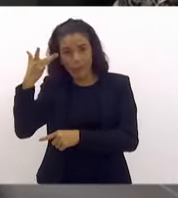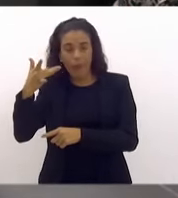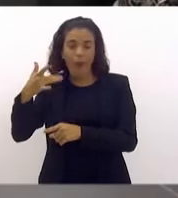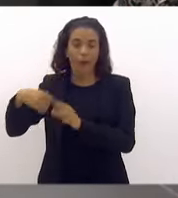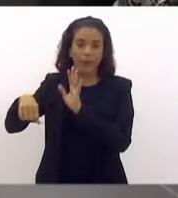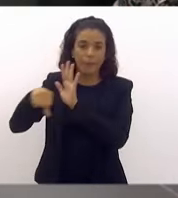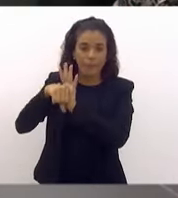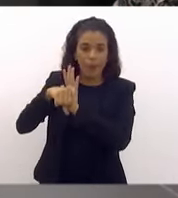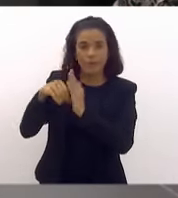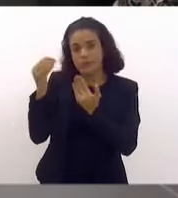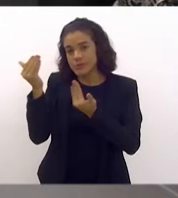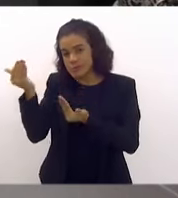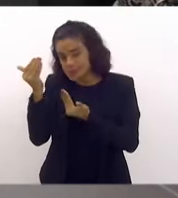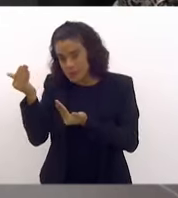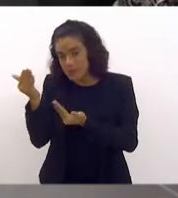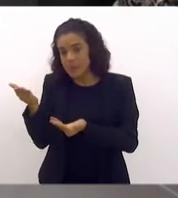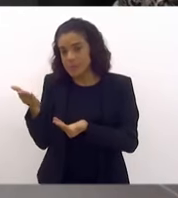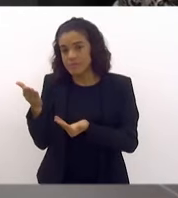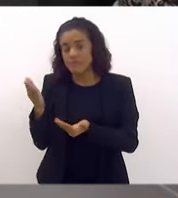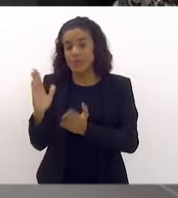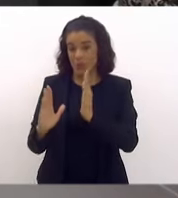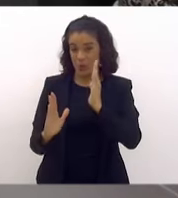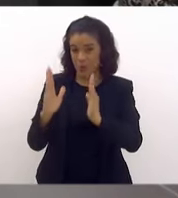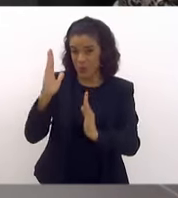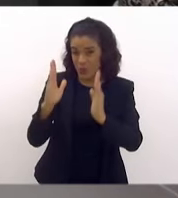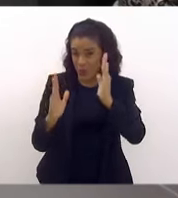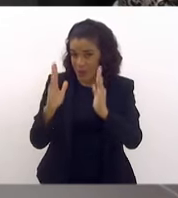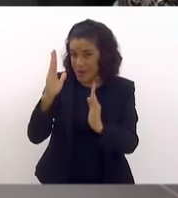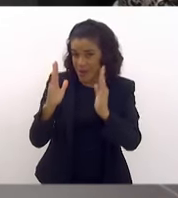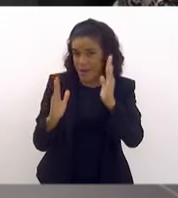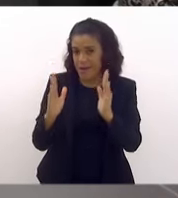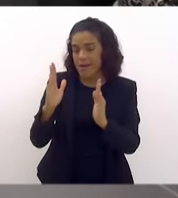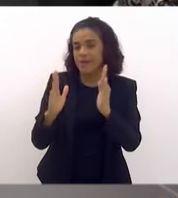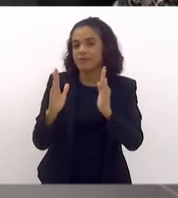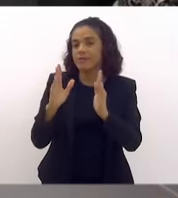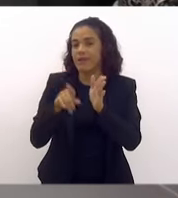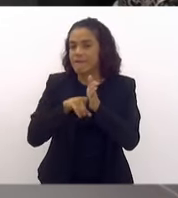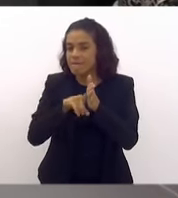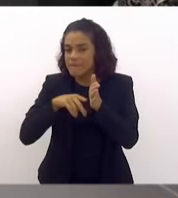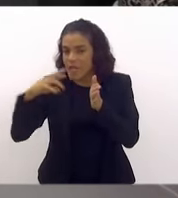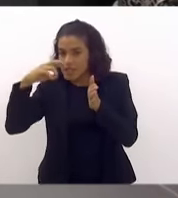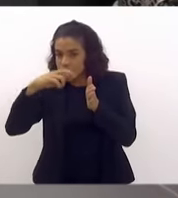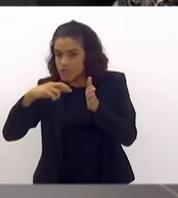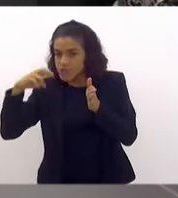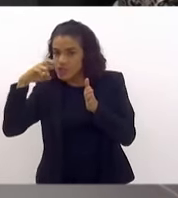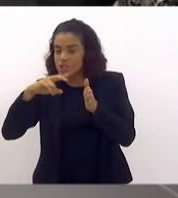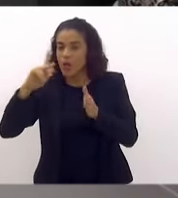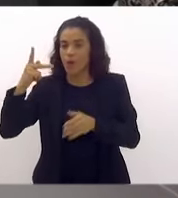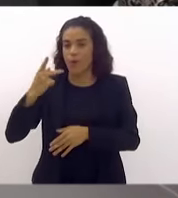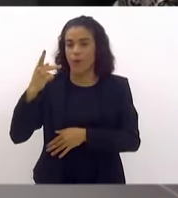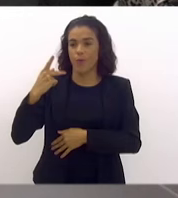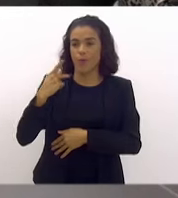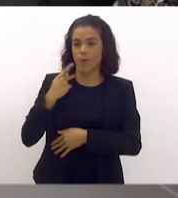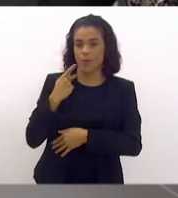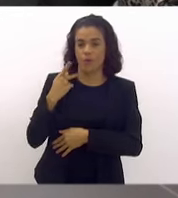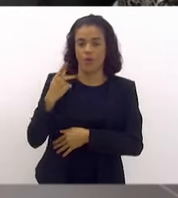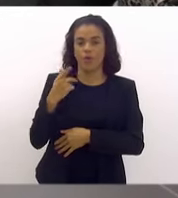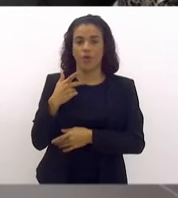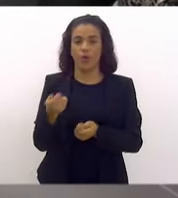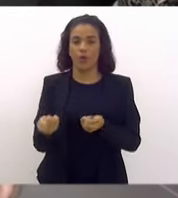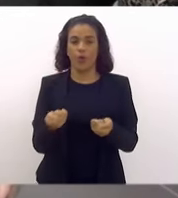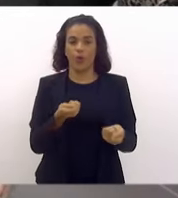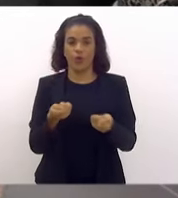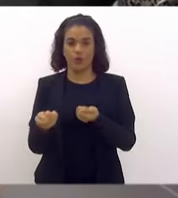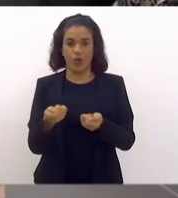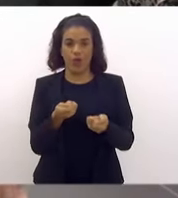né E durante esse trâmite né enquanto há essa investigação o promotor de justiça exerce o controle externo da